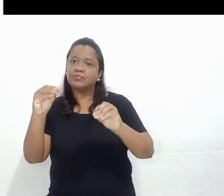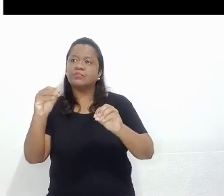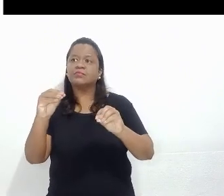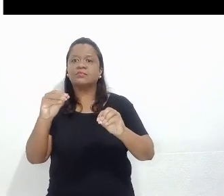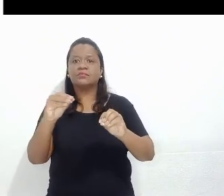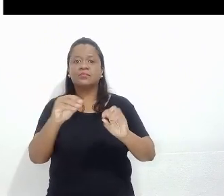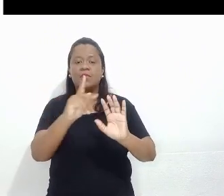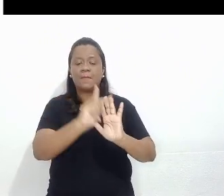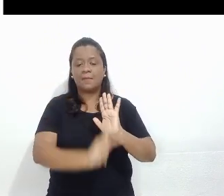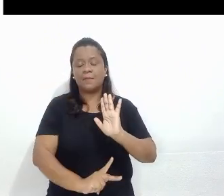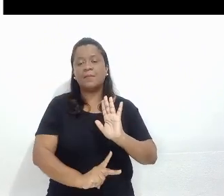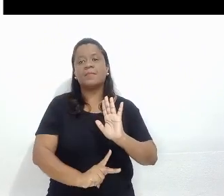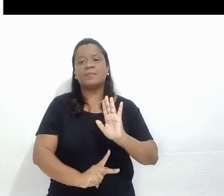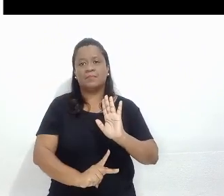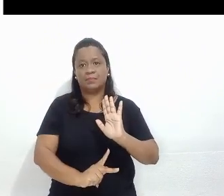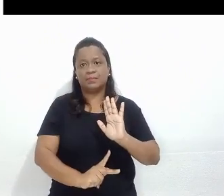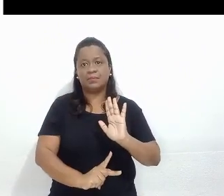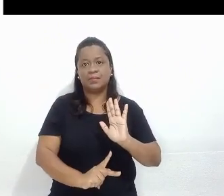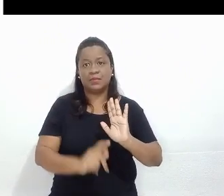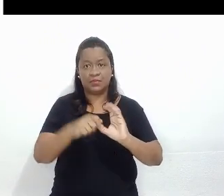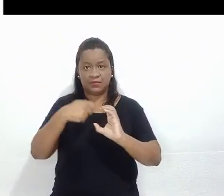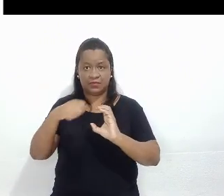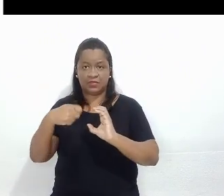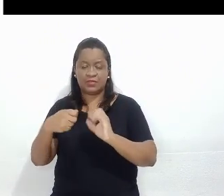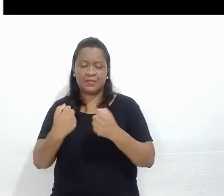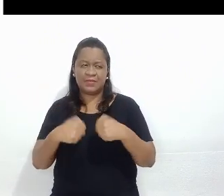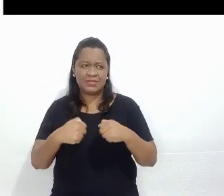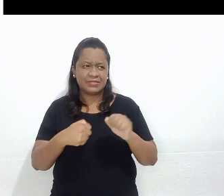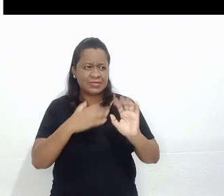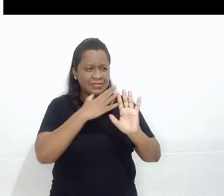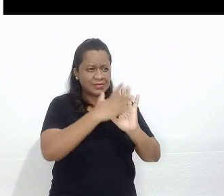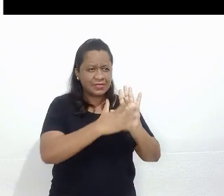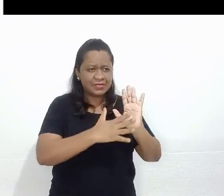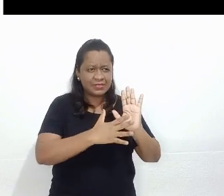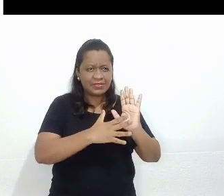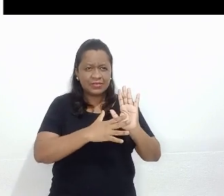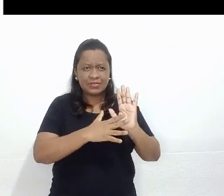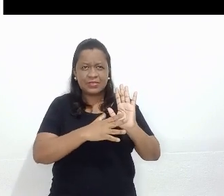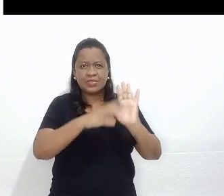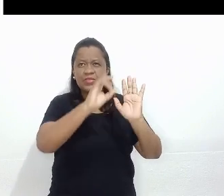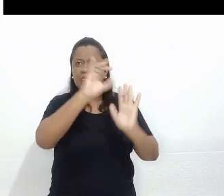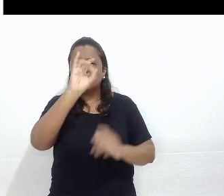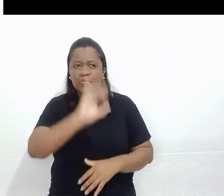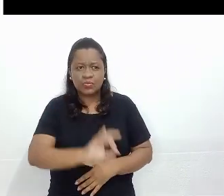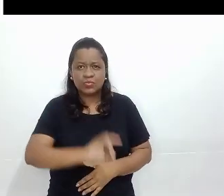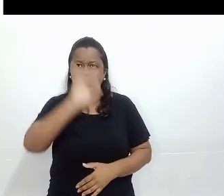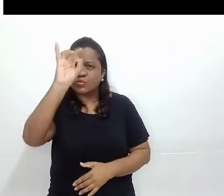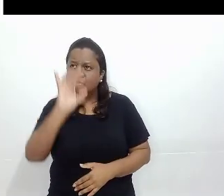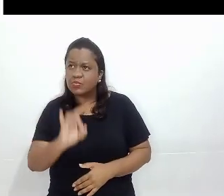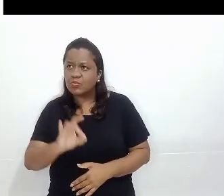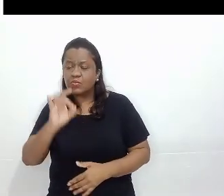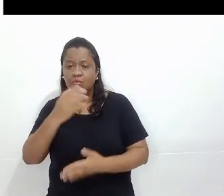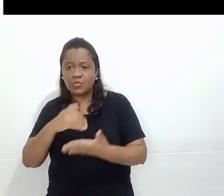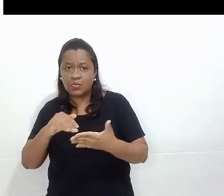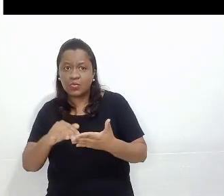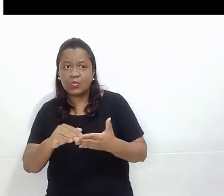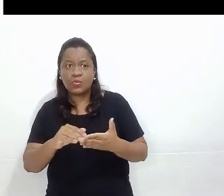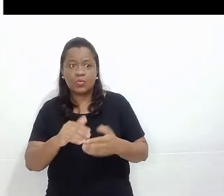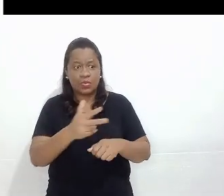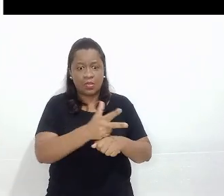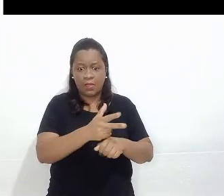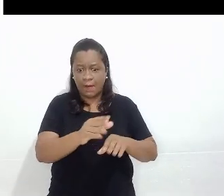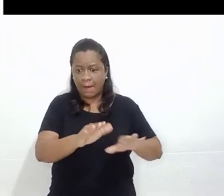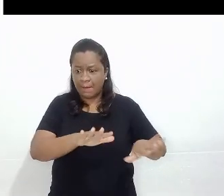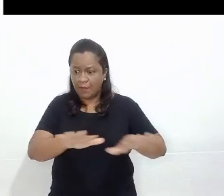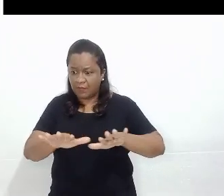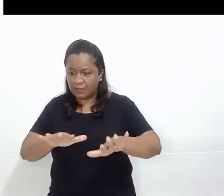de filmagem. Então, o plano de filmagem, você tem que passar o pente fino que todos os planos estão ali, e de acordo com a movimentação da câmera, para você